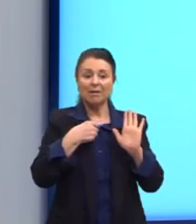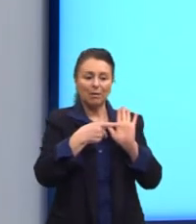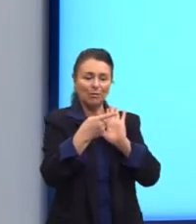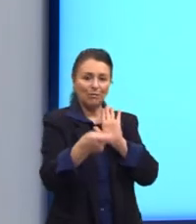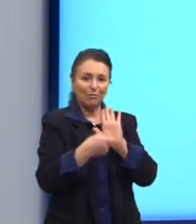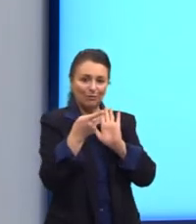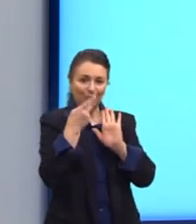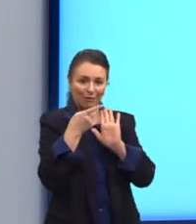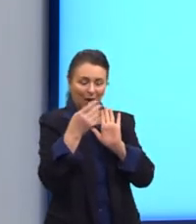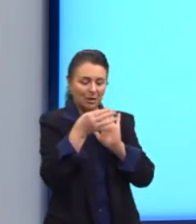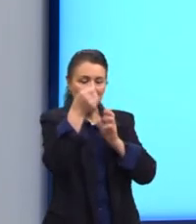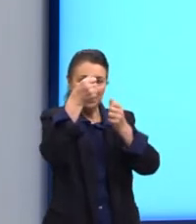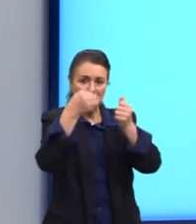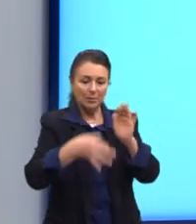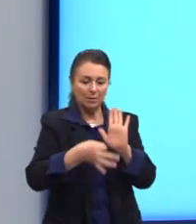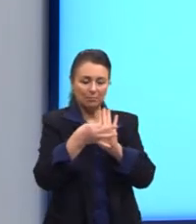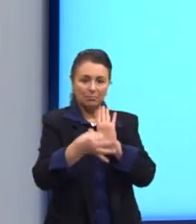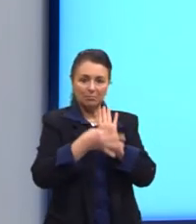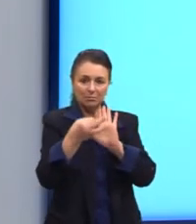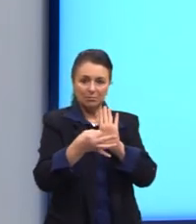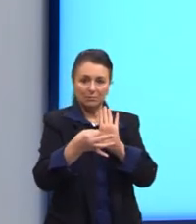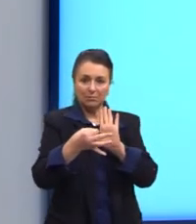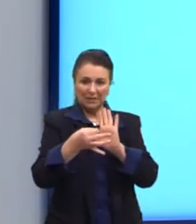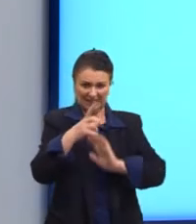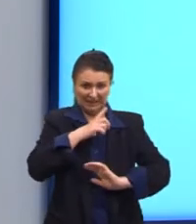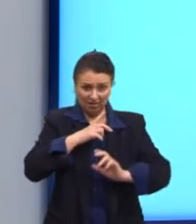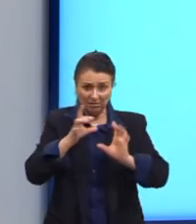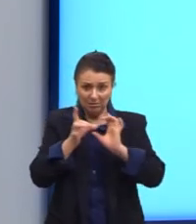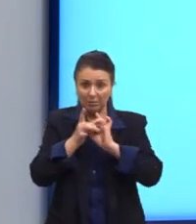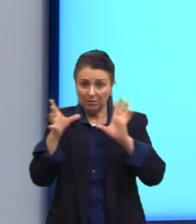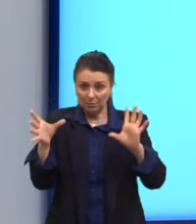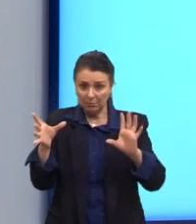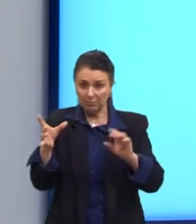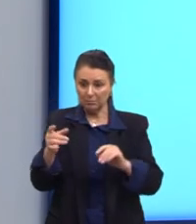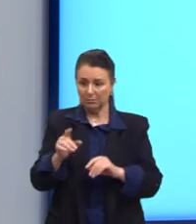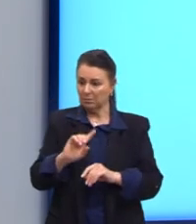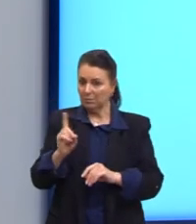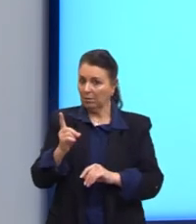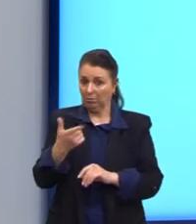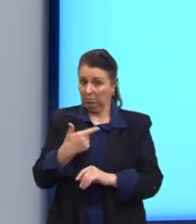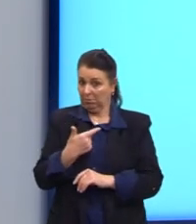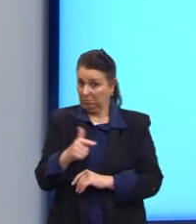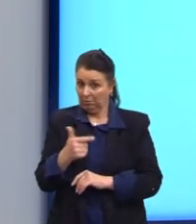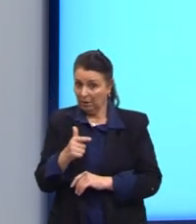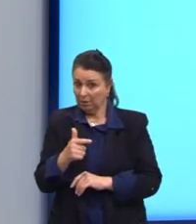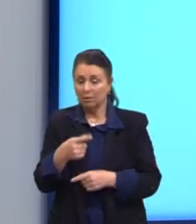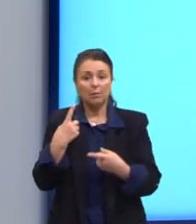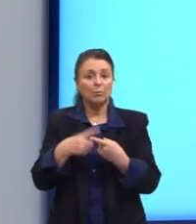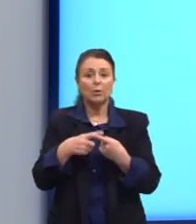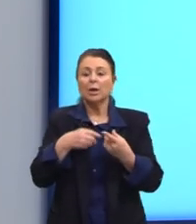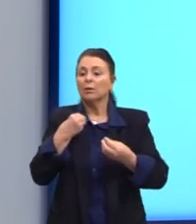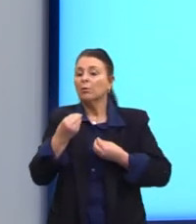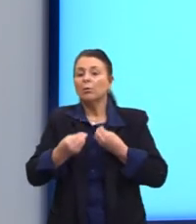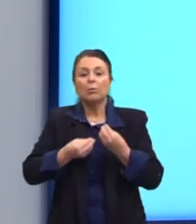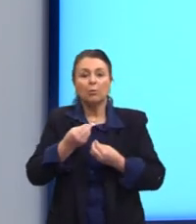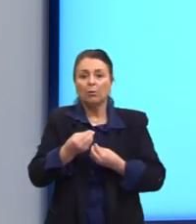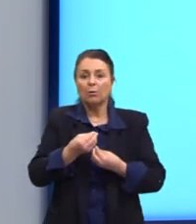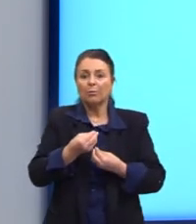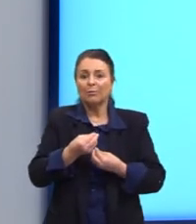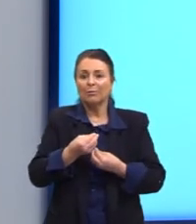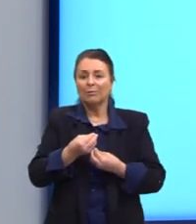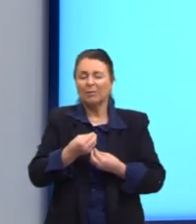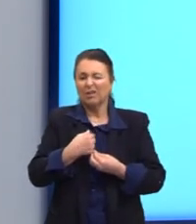se há a democratização se não há porque E como eu acho